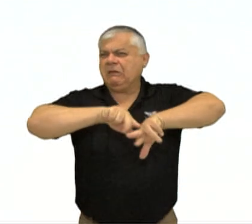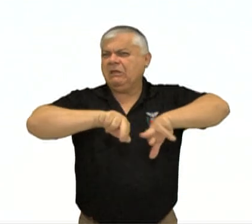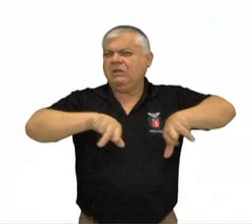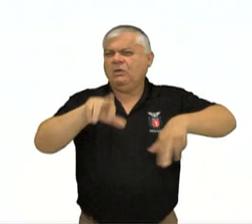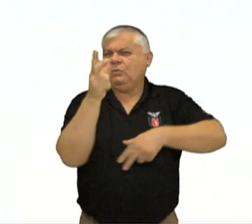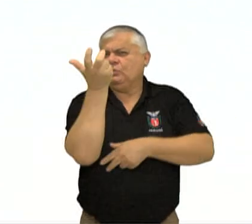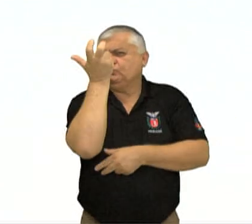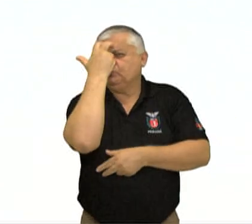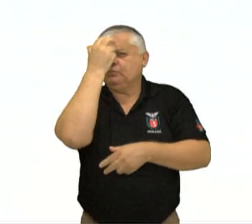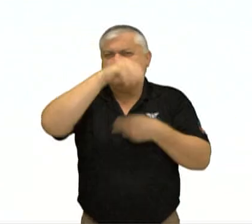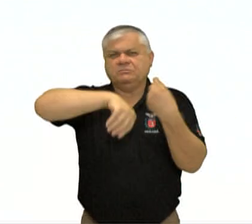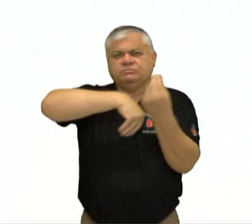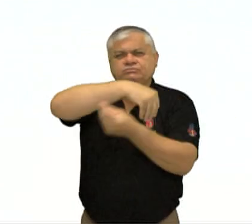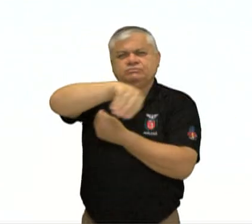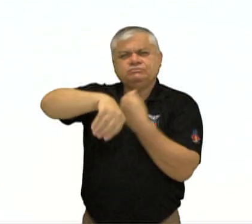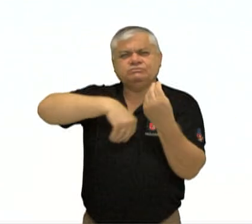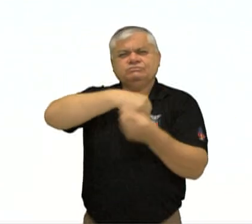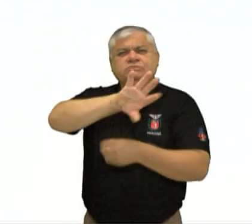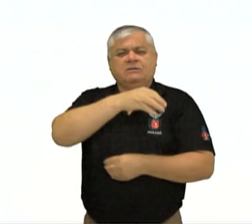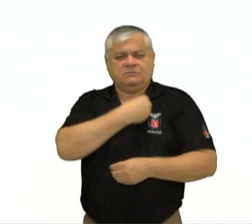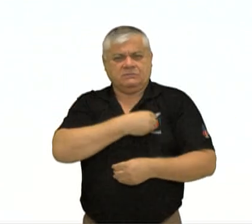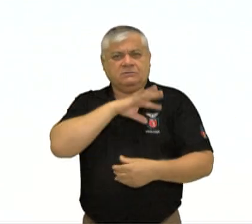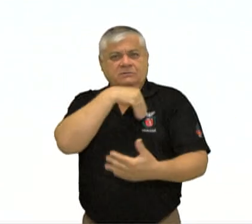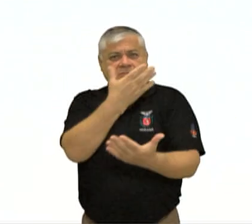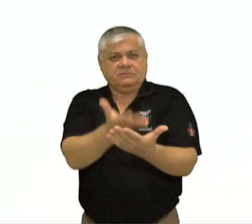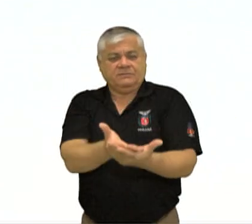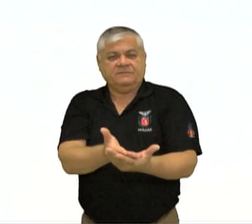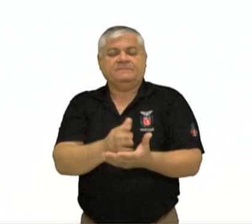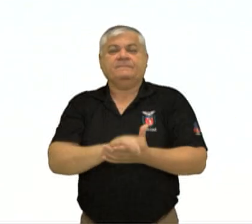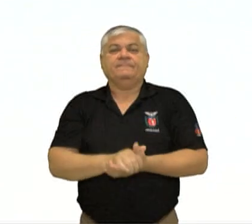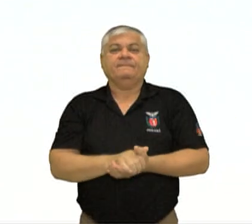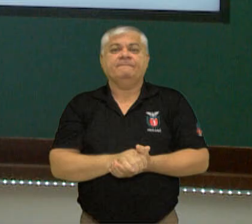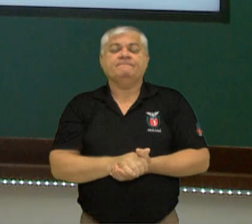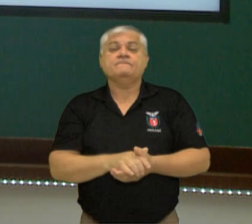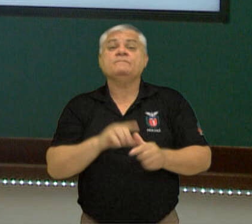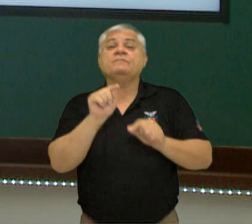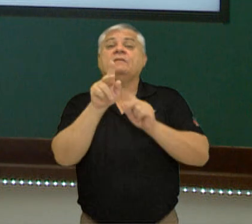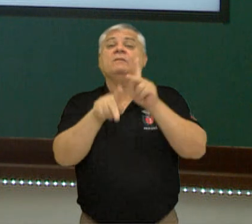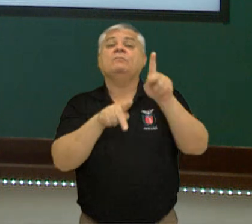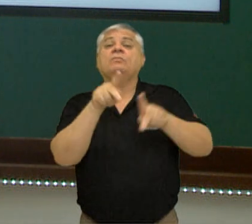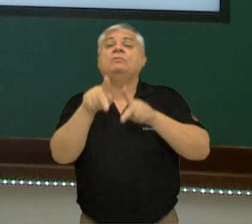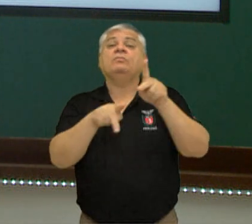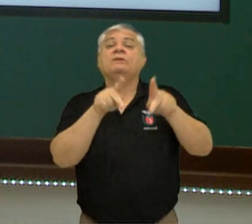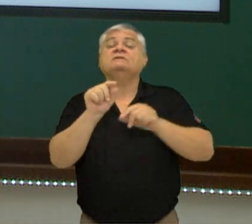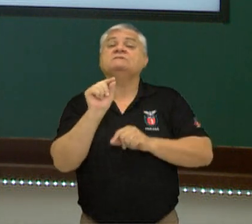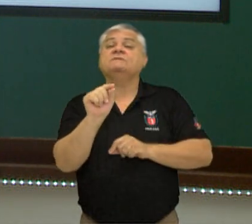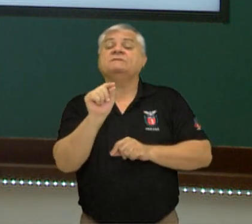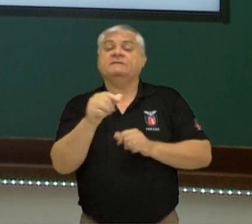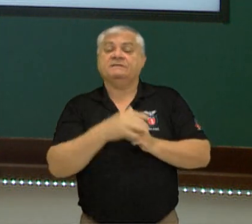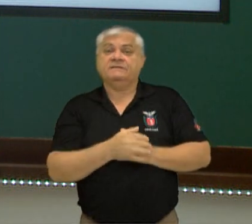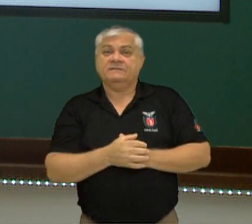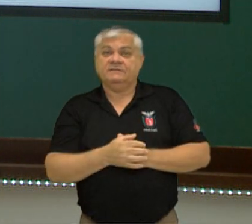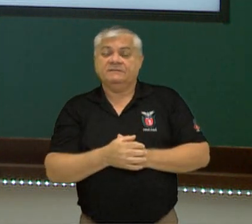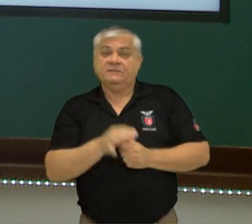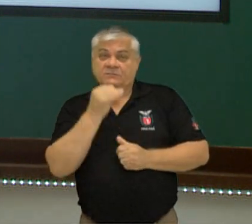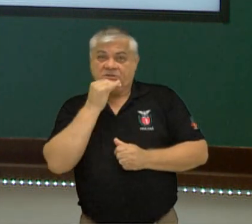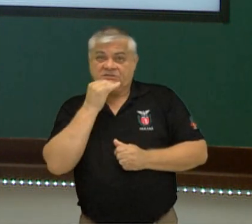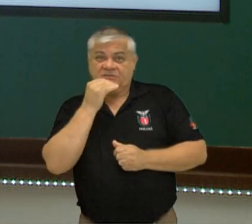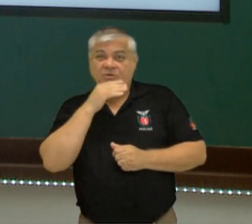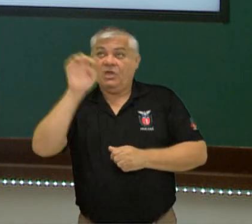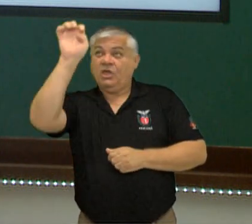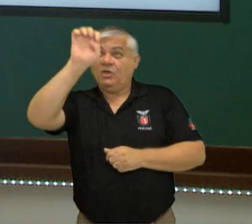várias culturas que existiam e que existem nesse continente. Então, qual era a população que vivia aqui, se é correto eu dizer que os